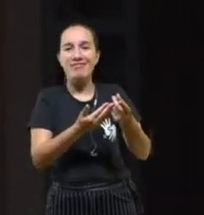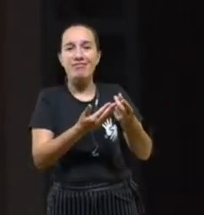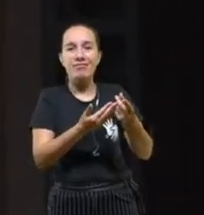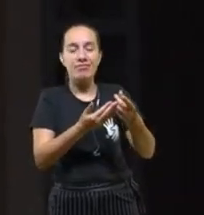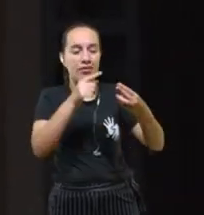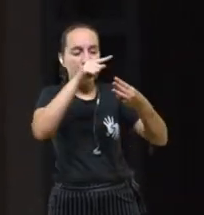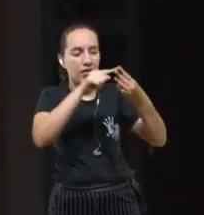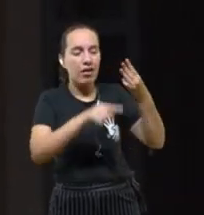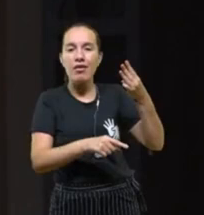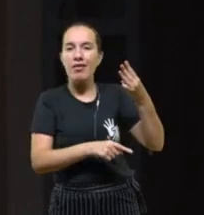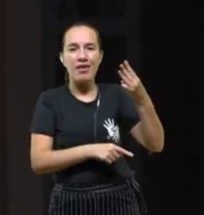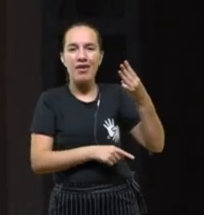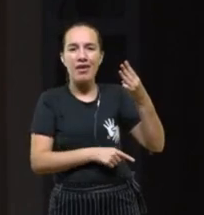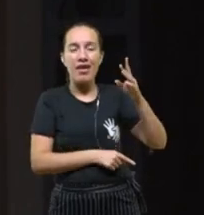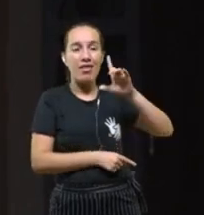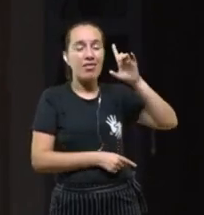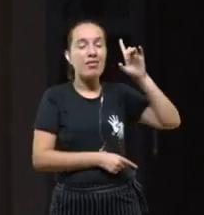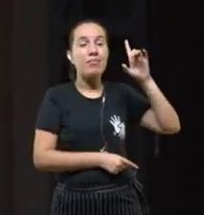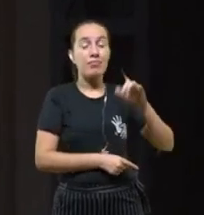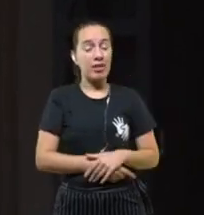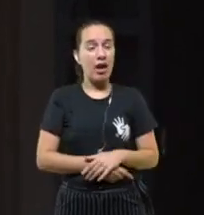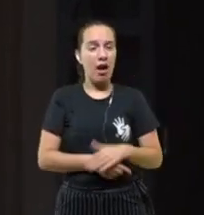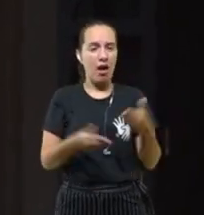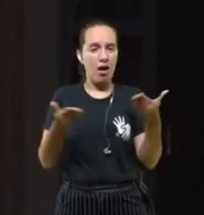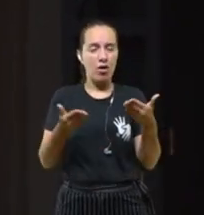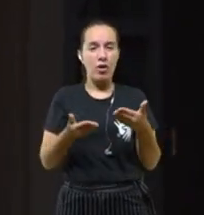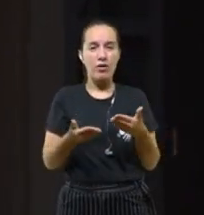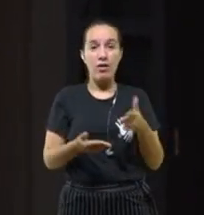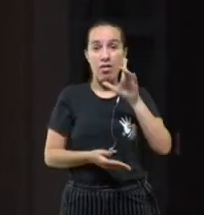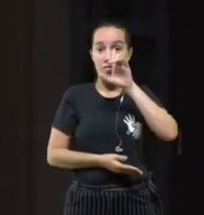igualmente como ele ama Jesus.